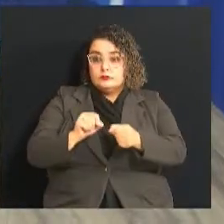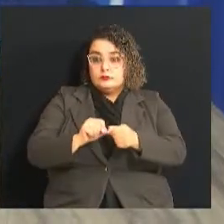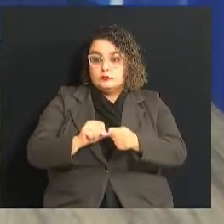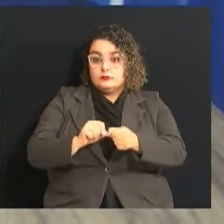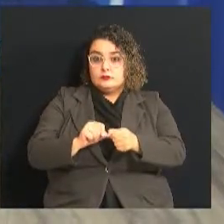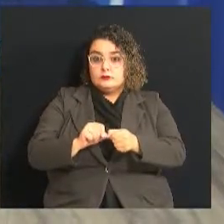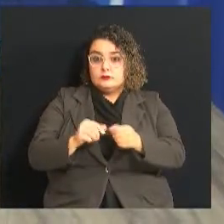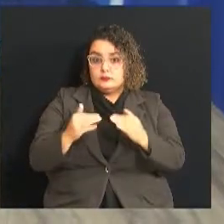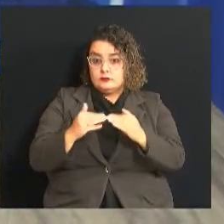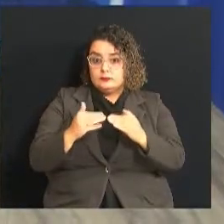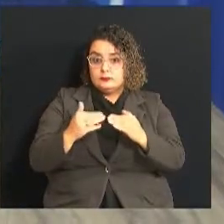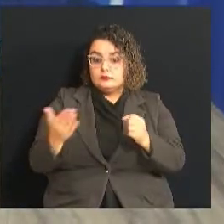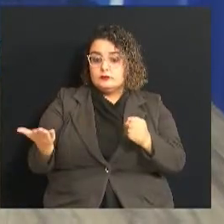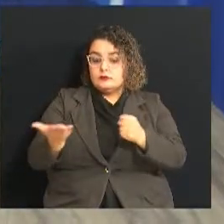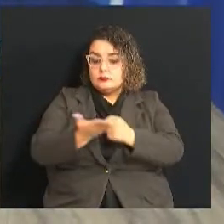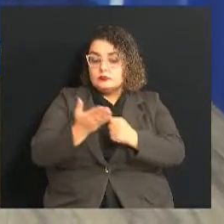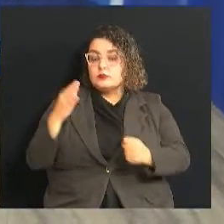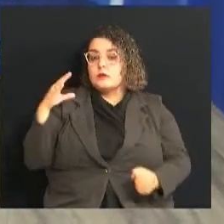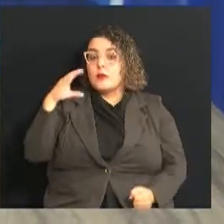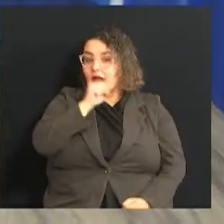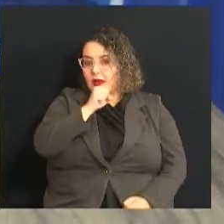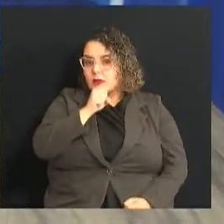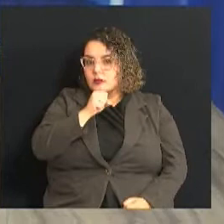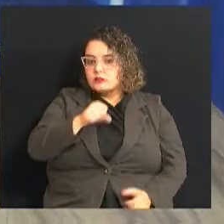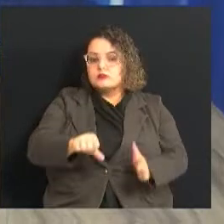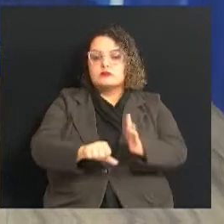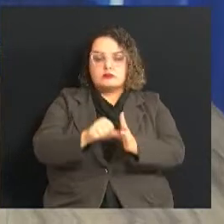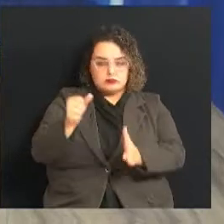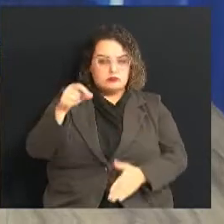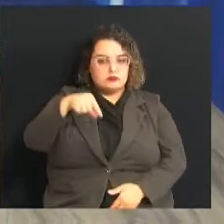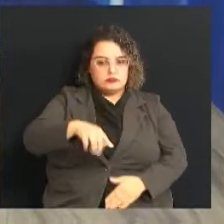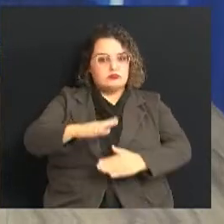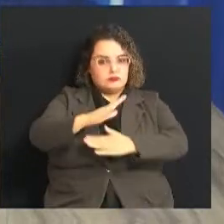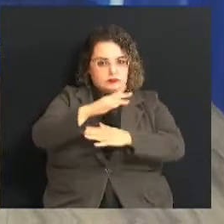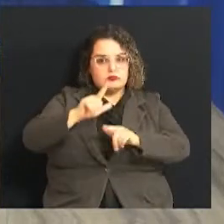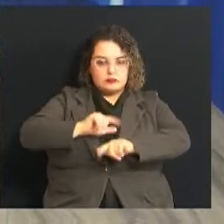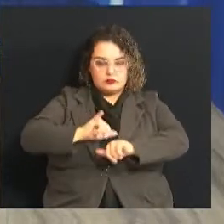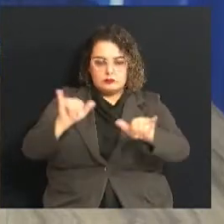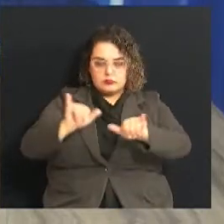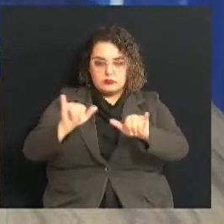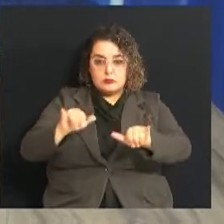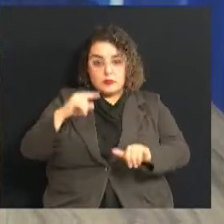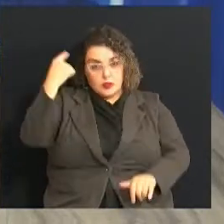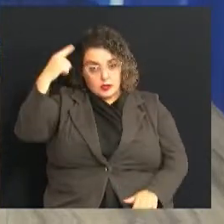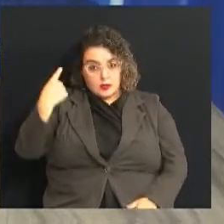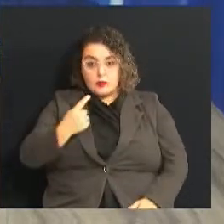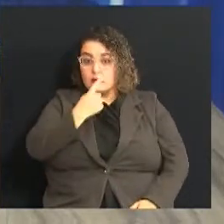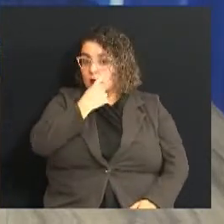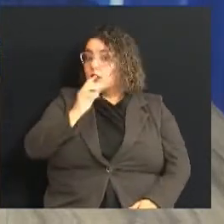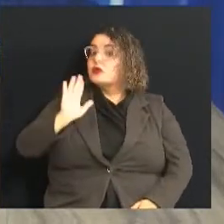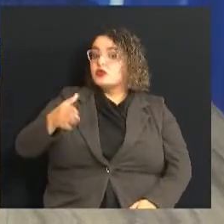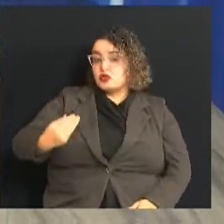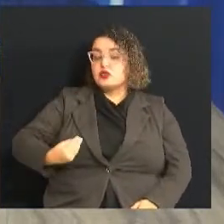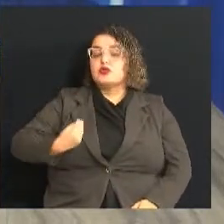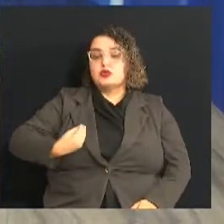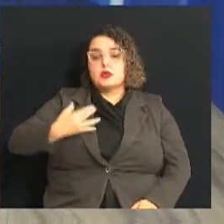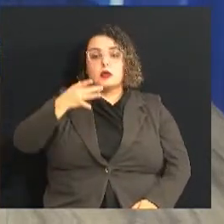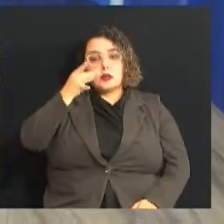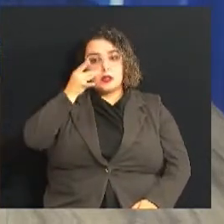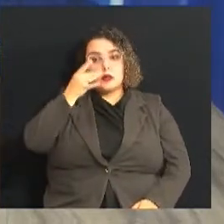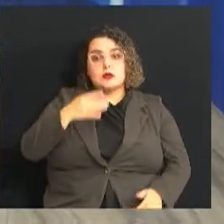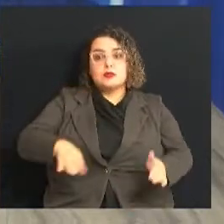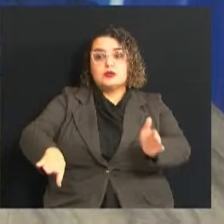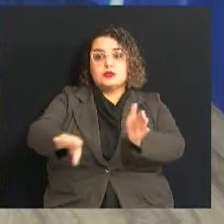Rápido intervalo, é só o primeiro aqui do nosso Câmara Notícia. E na volta, a Mirna Abreu, que já está aqui nos nossos estúdios, chega com